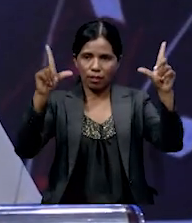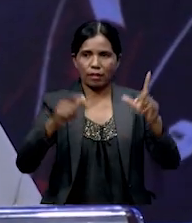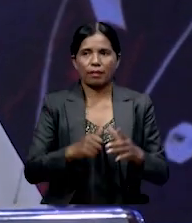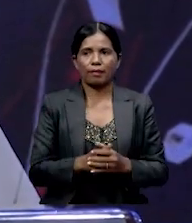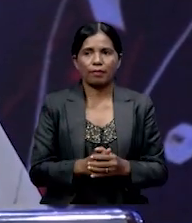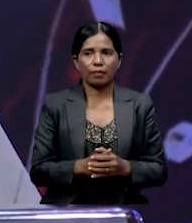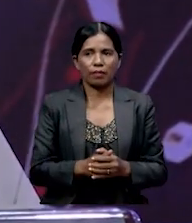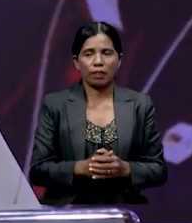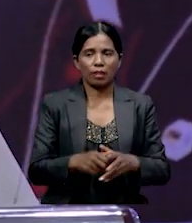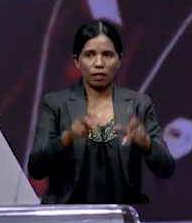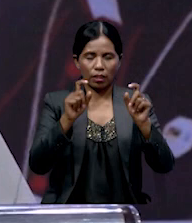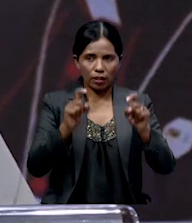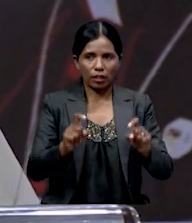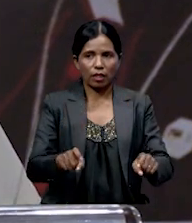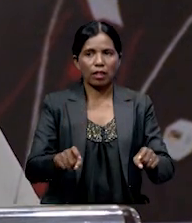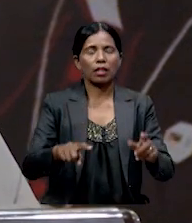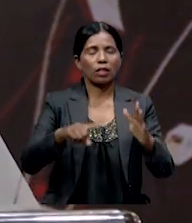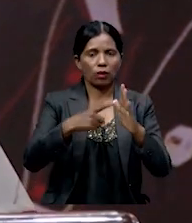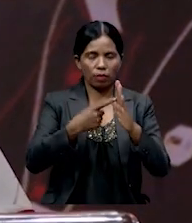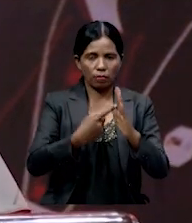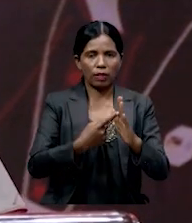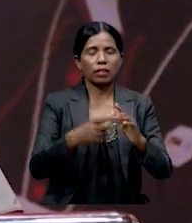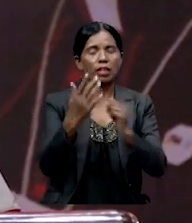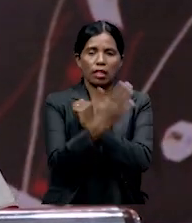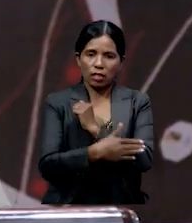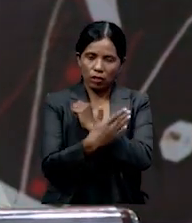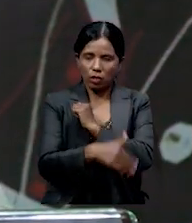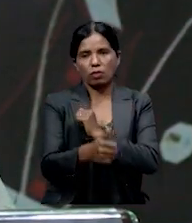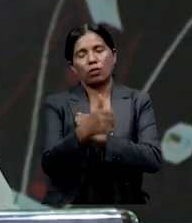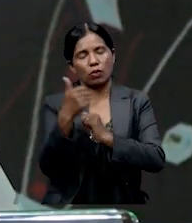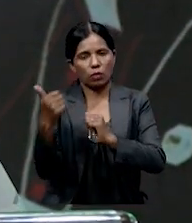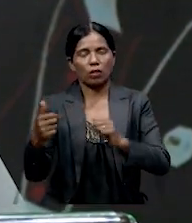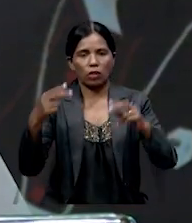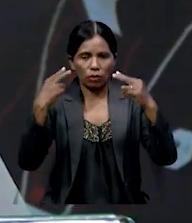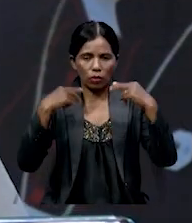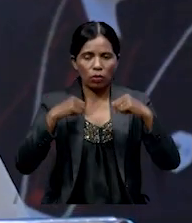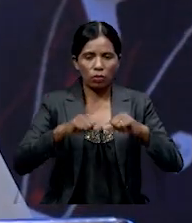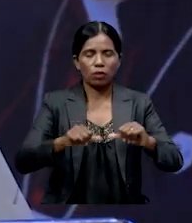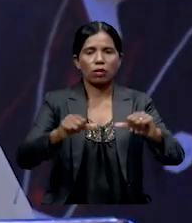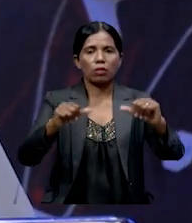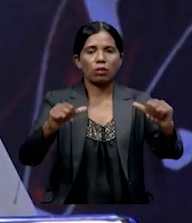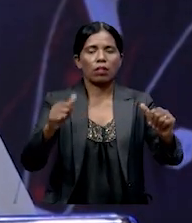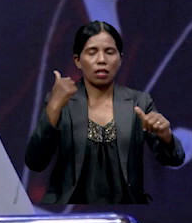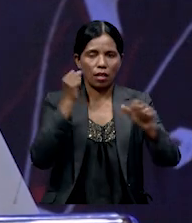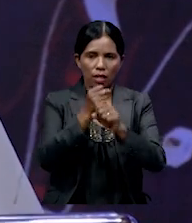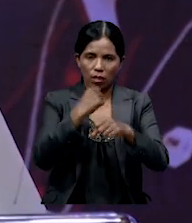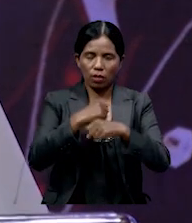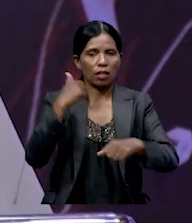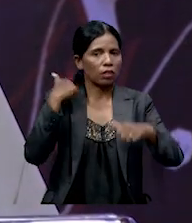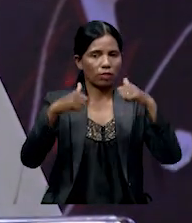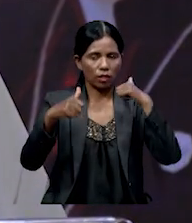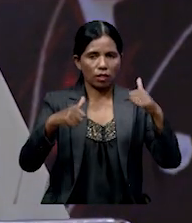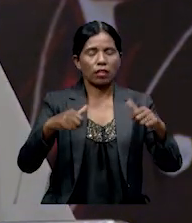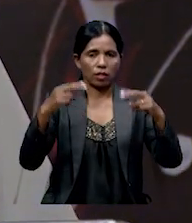este seja o início já em outros países, também estão a falar, a trabalhar, depois